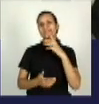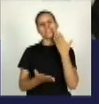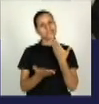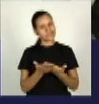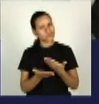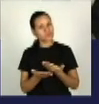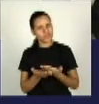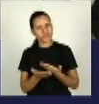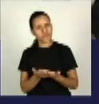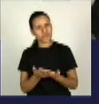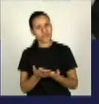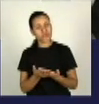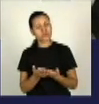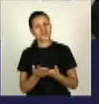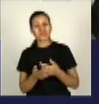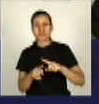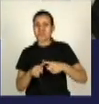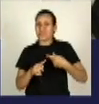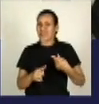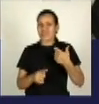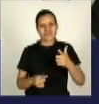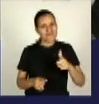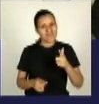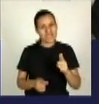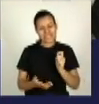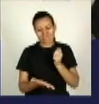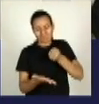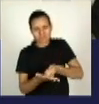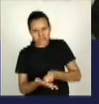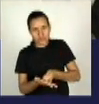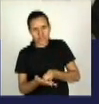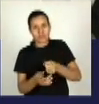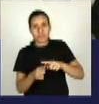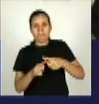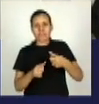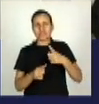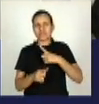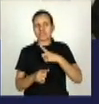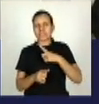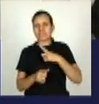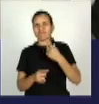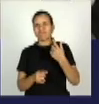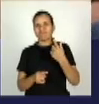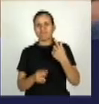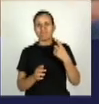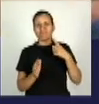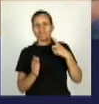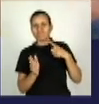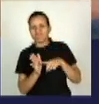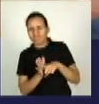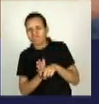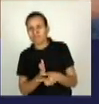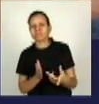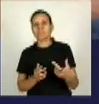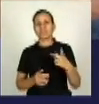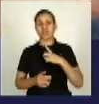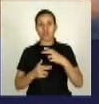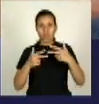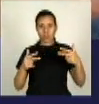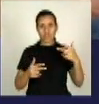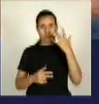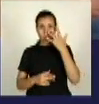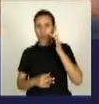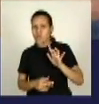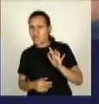efeito? Existem alguns estudos, ainda que eles não sejam plenamente comprovados e ainda há uma certa polêmica, mas, por exemplo, uma coisa